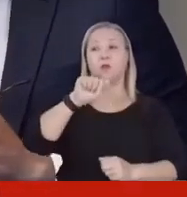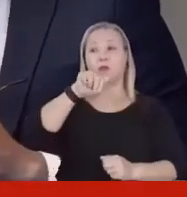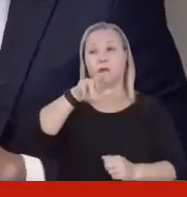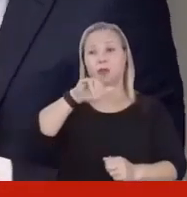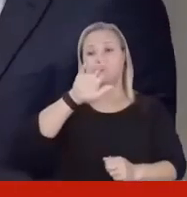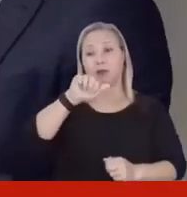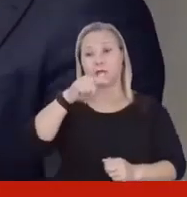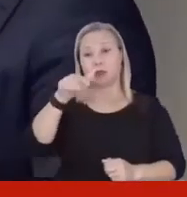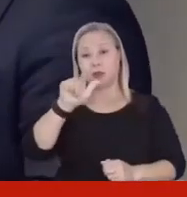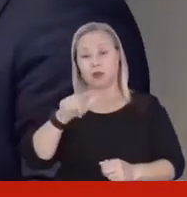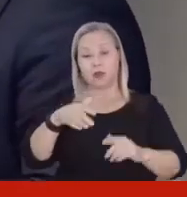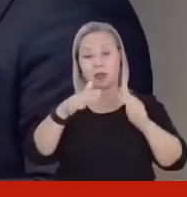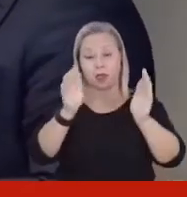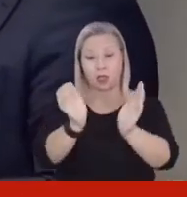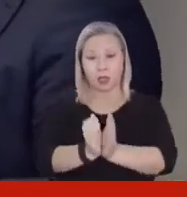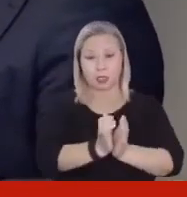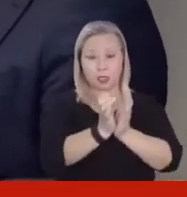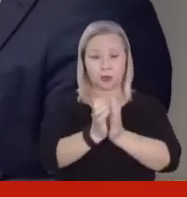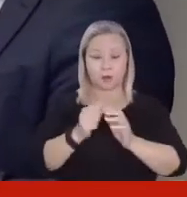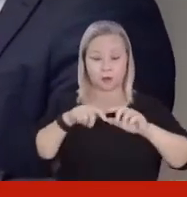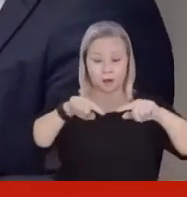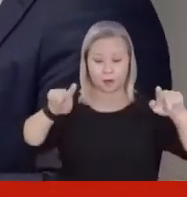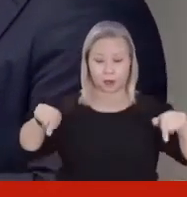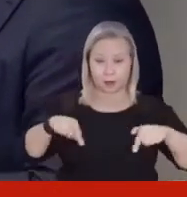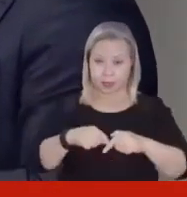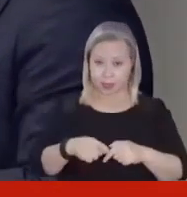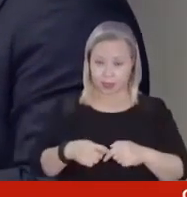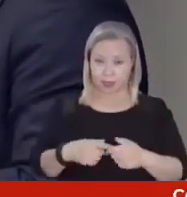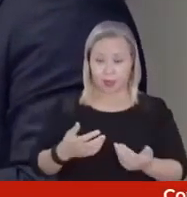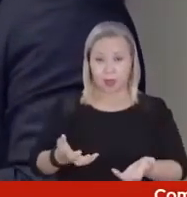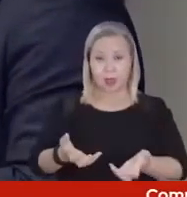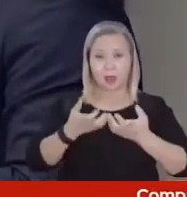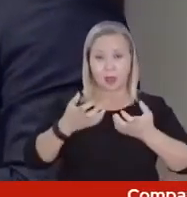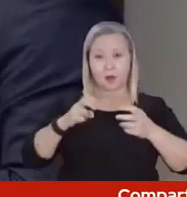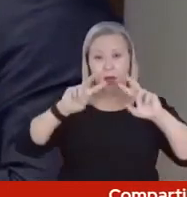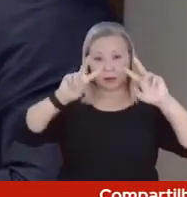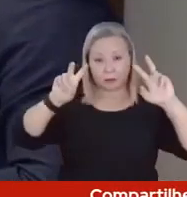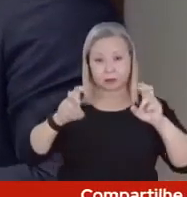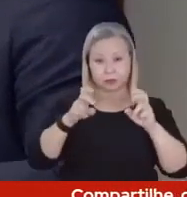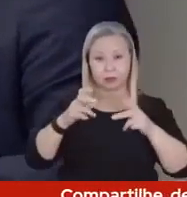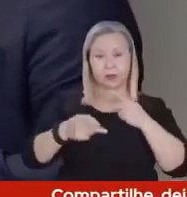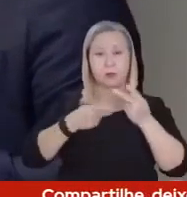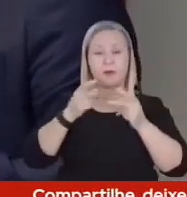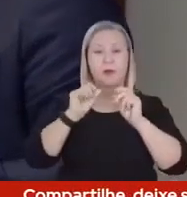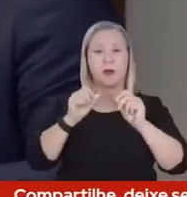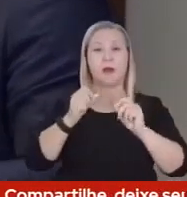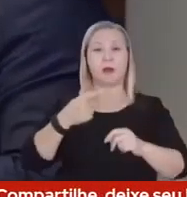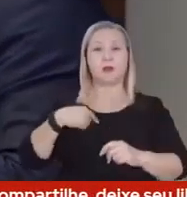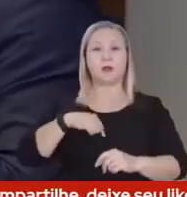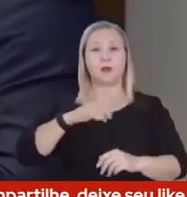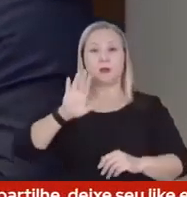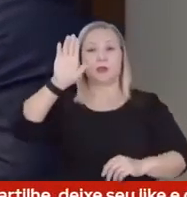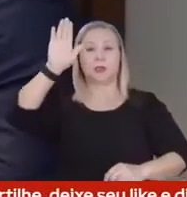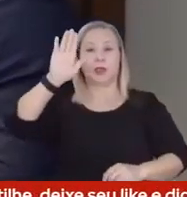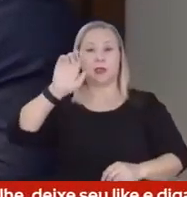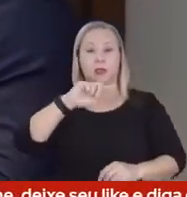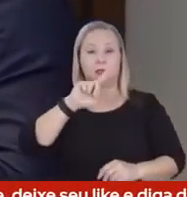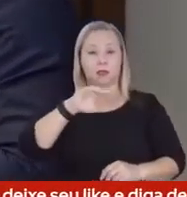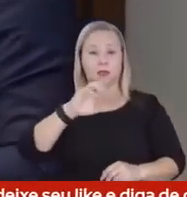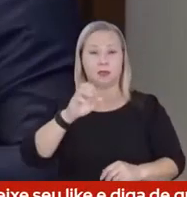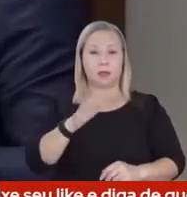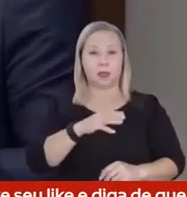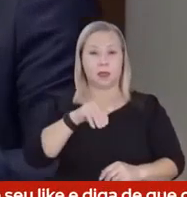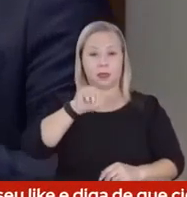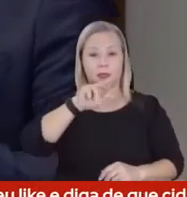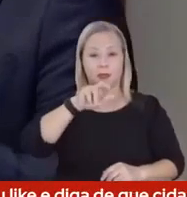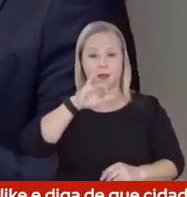base. Eu quero abrir um parênteses, presidente, para dizer o seguinte, que o nosso candidato é Zé Maria Rangel. Vocês têm que eleger